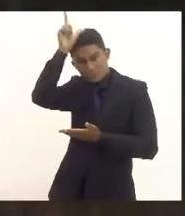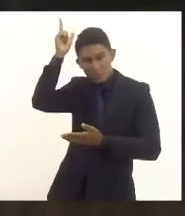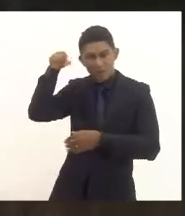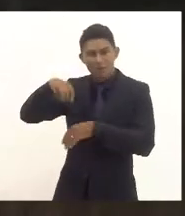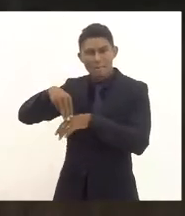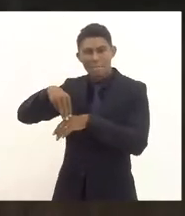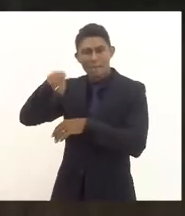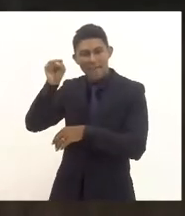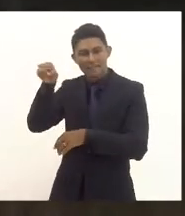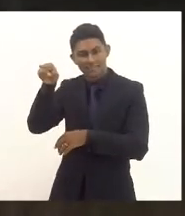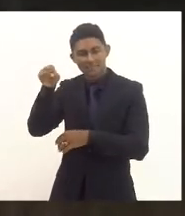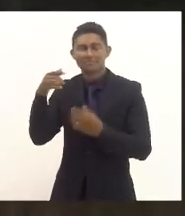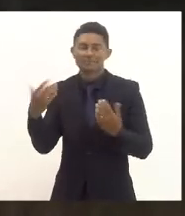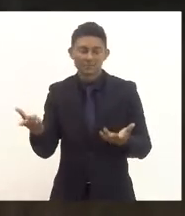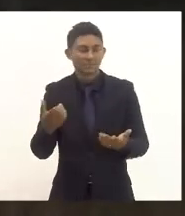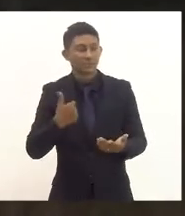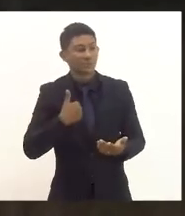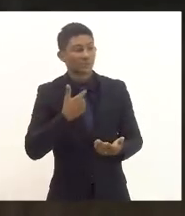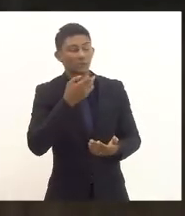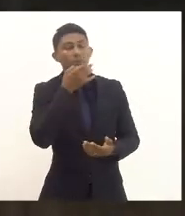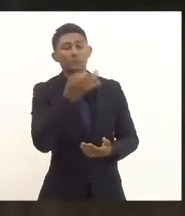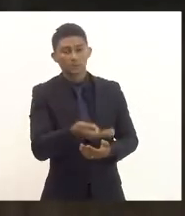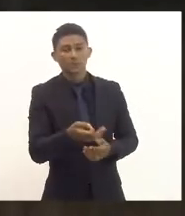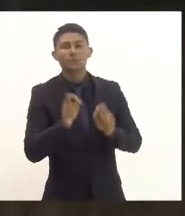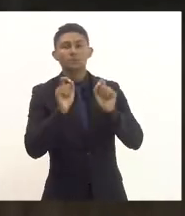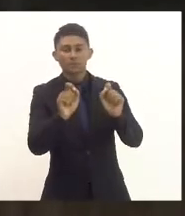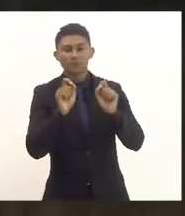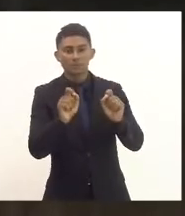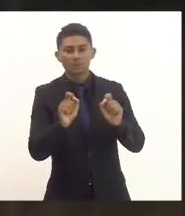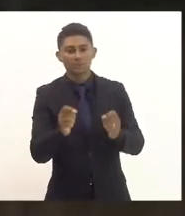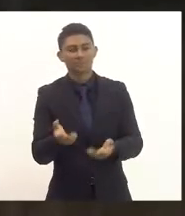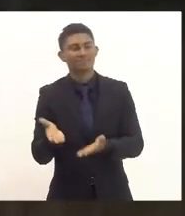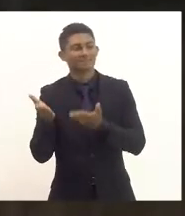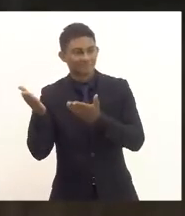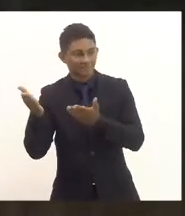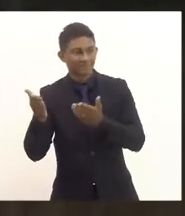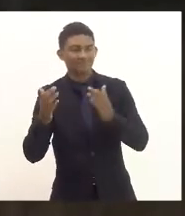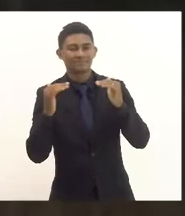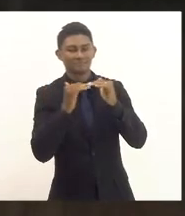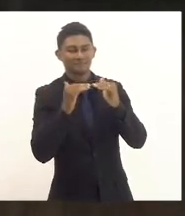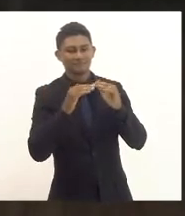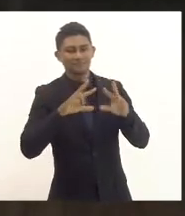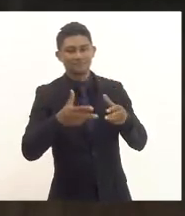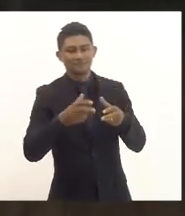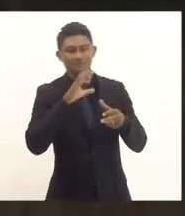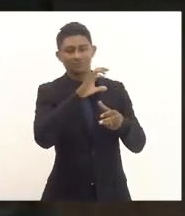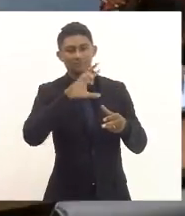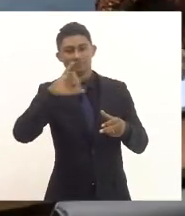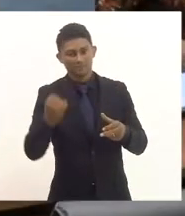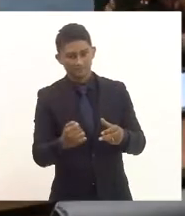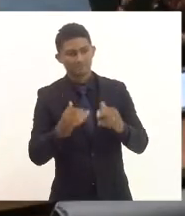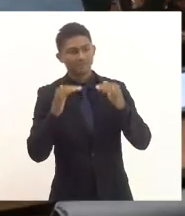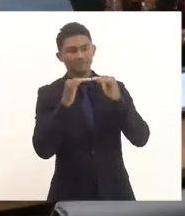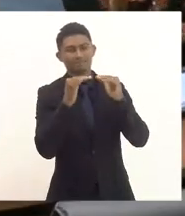Paulo parecer acompanha a manifestação da ccj